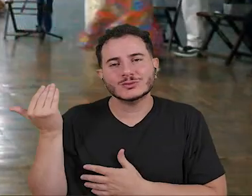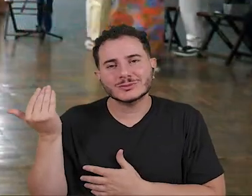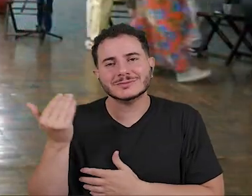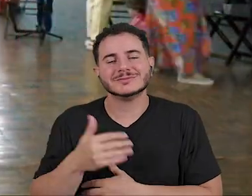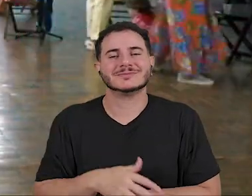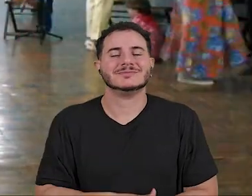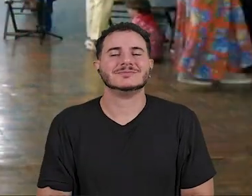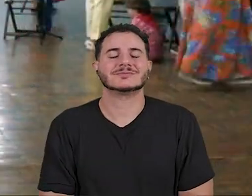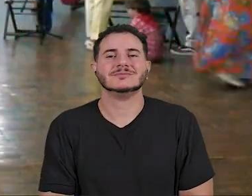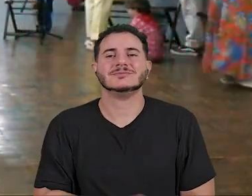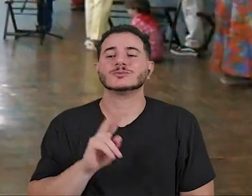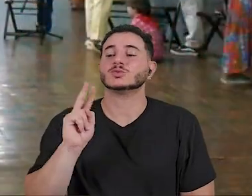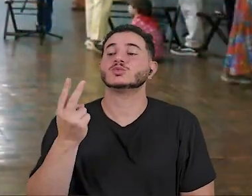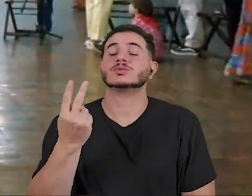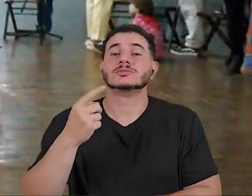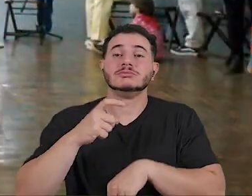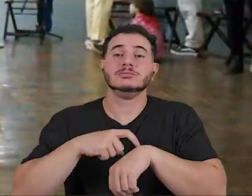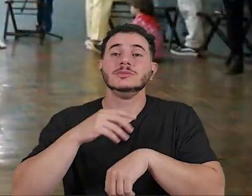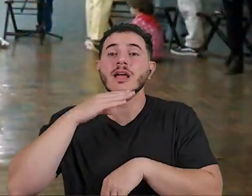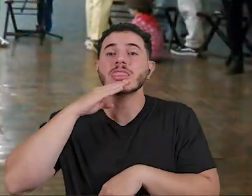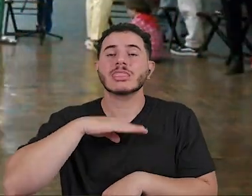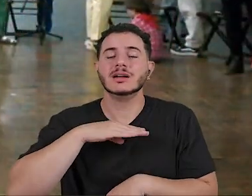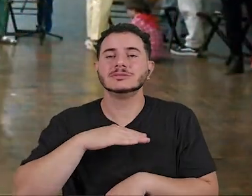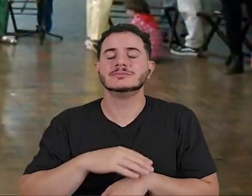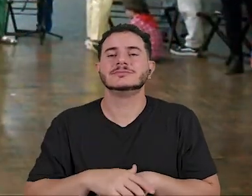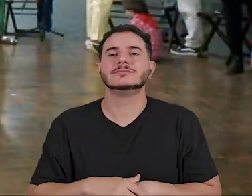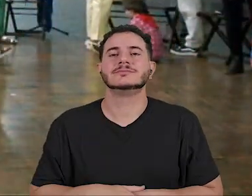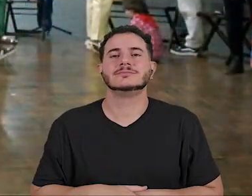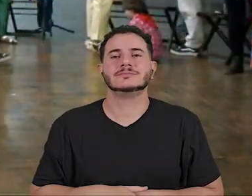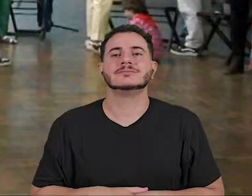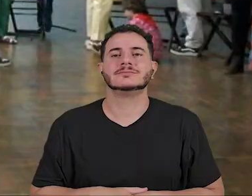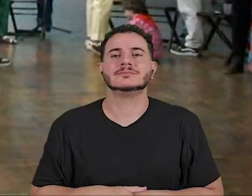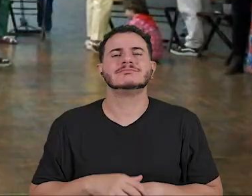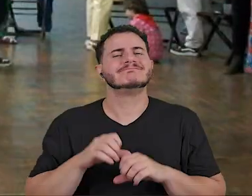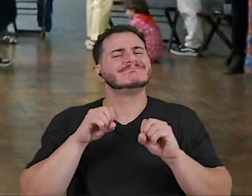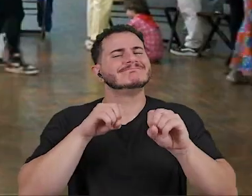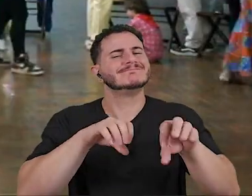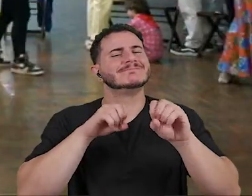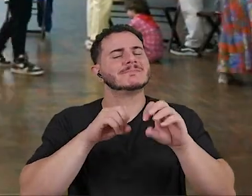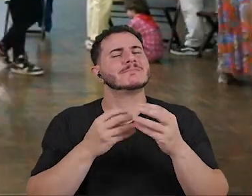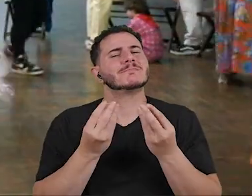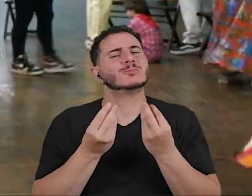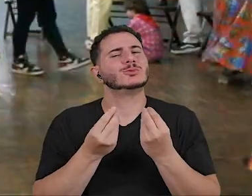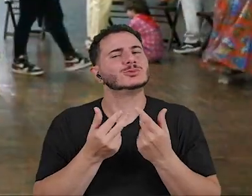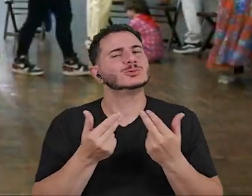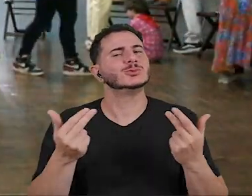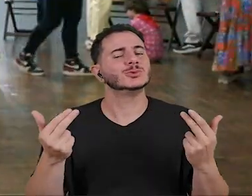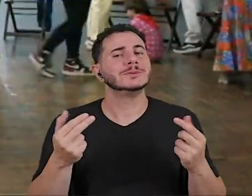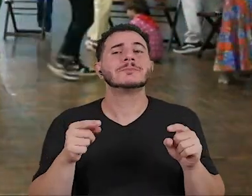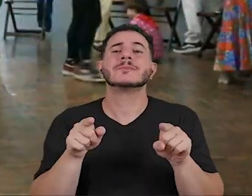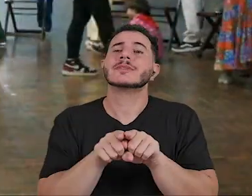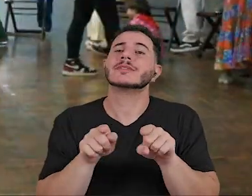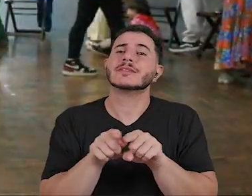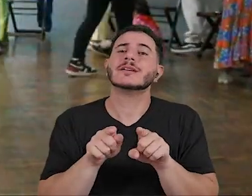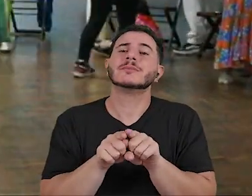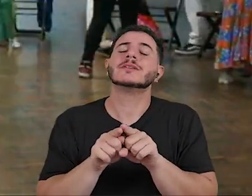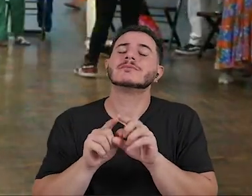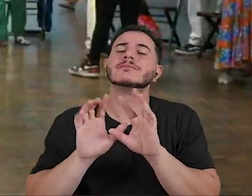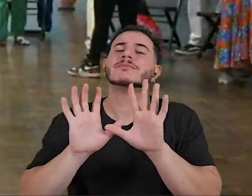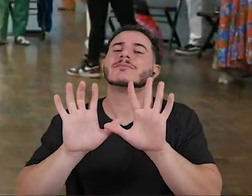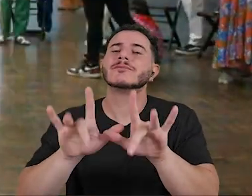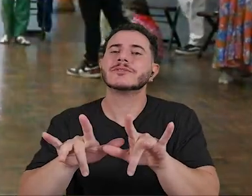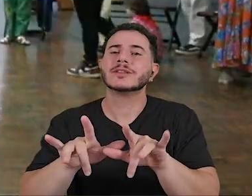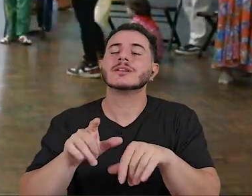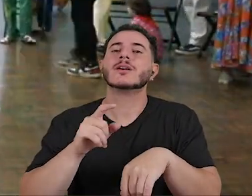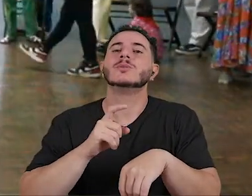Vai ter muitos ensinamentos. E aí o encerramento amanhã, perto das 5 para 6